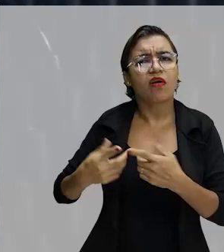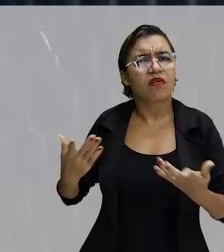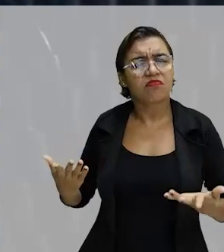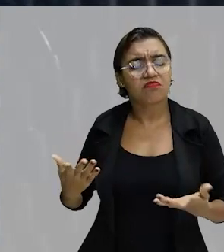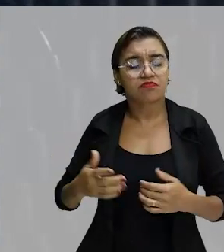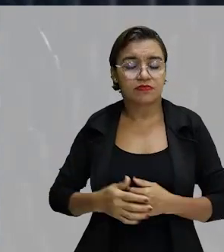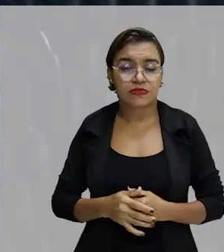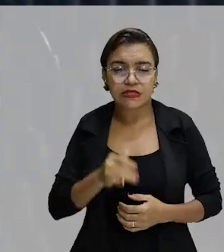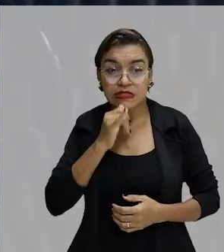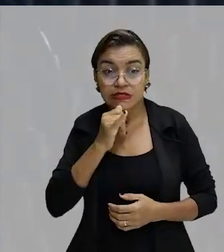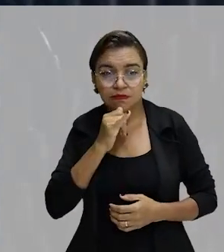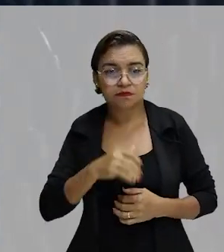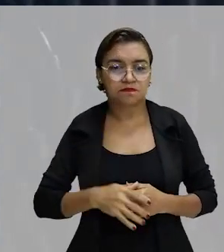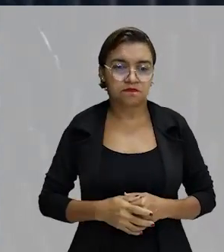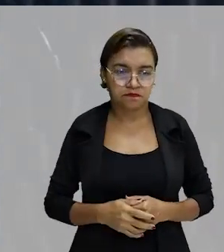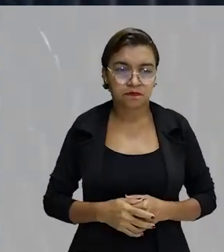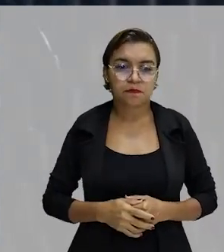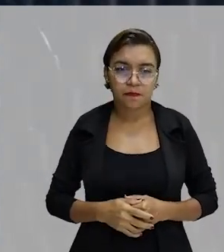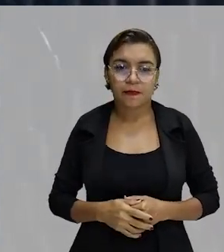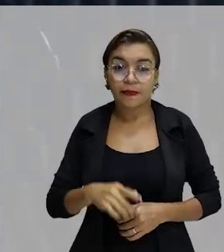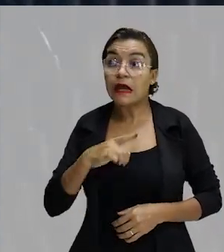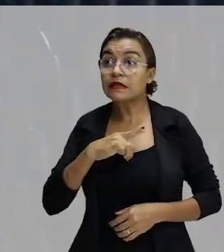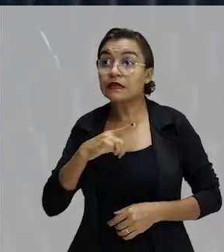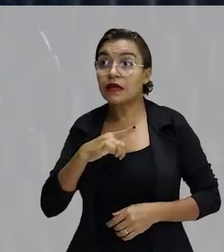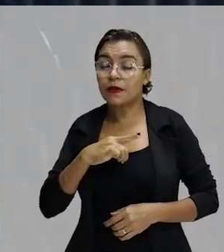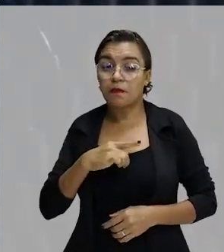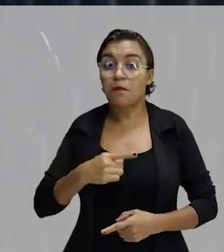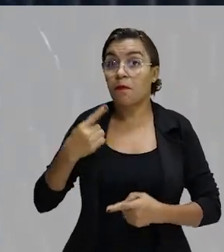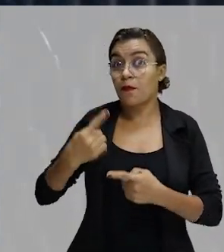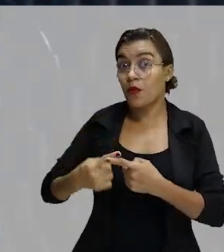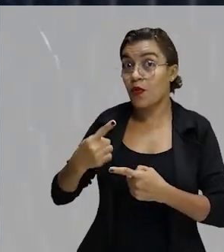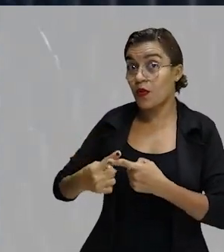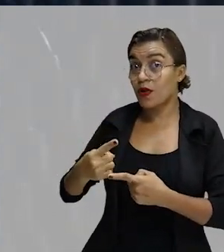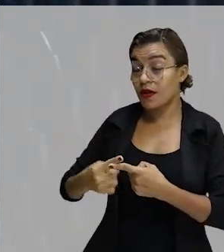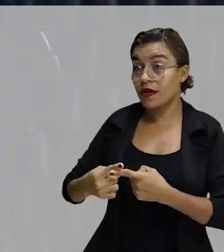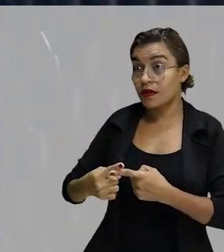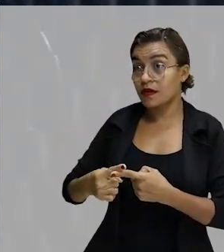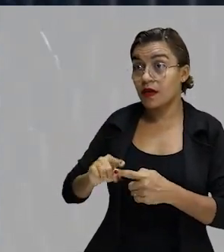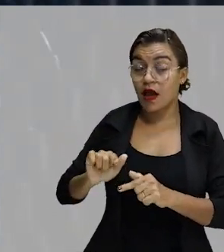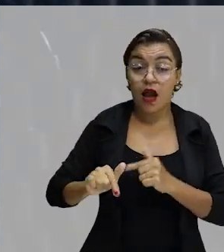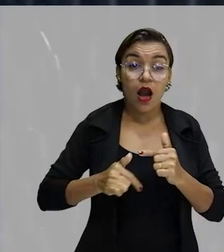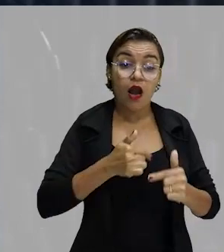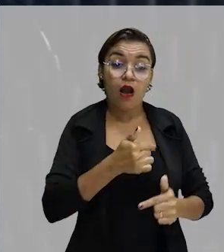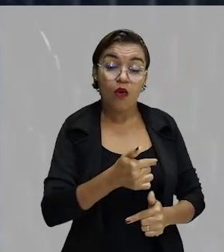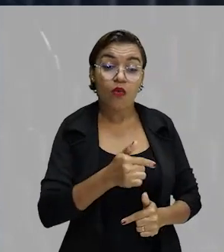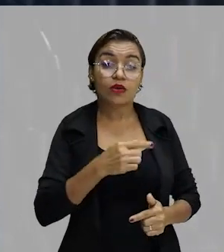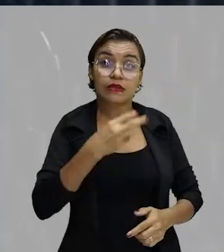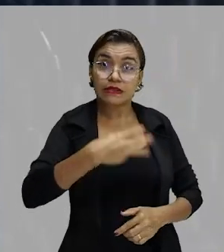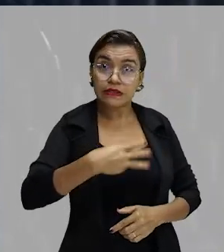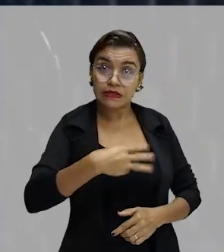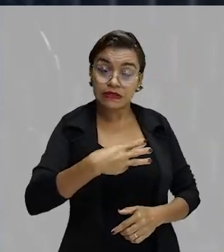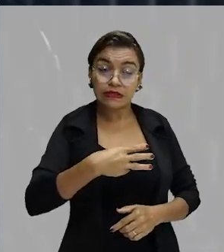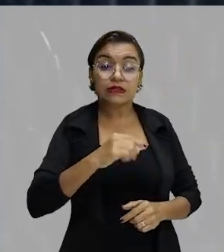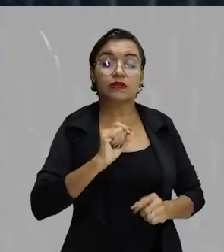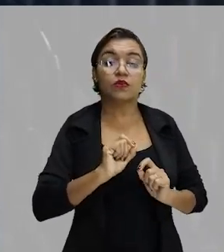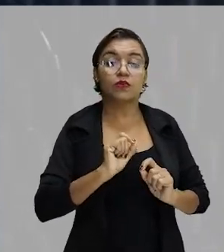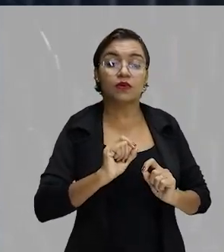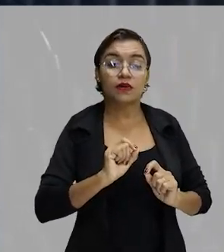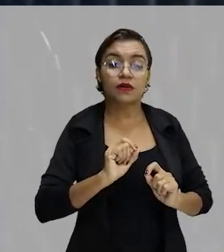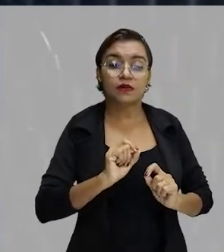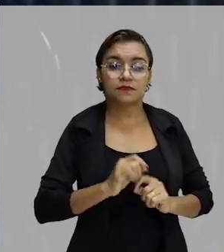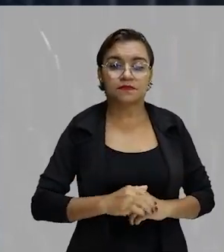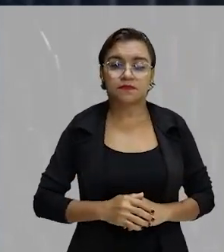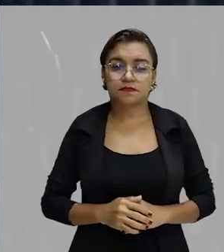Então, nesse caso, eu vou ter aqui o porquê. E nessa terceira parte aqui, because